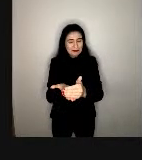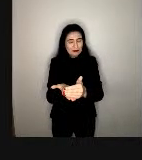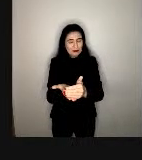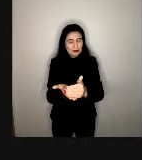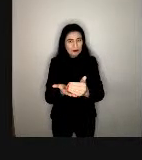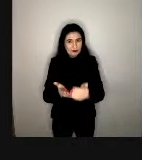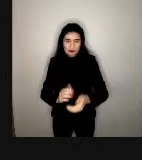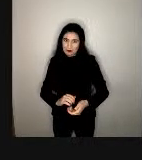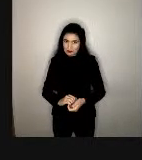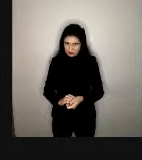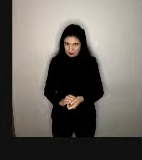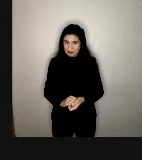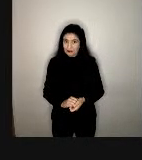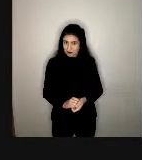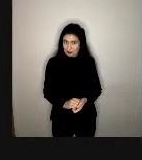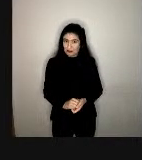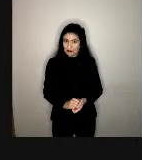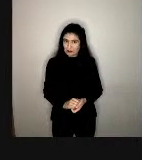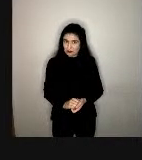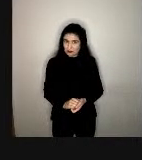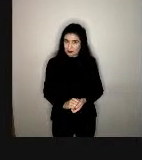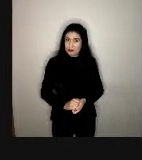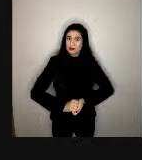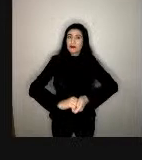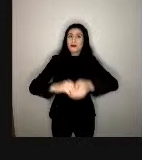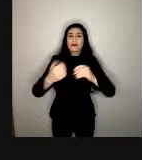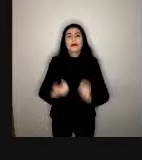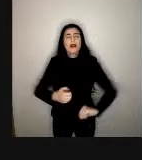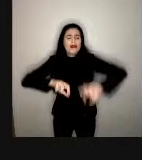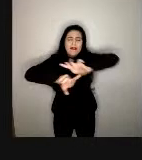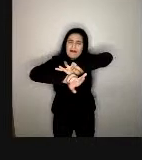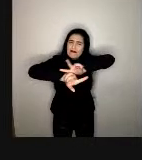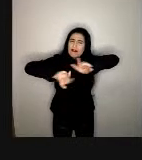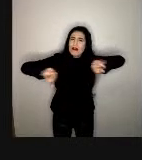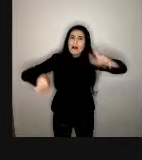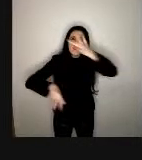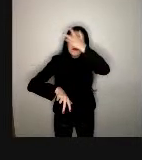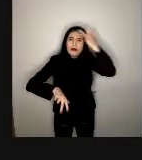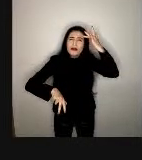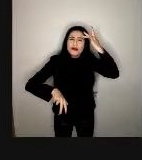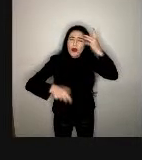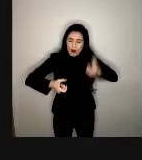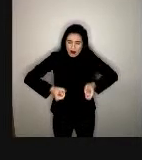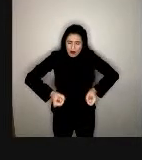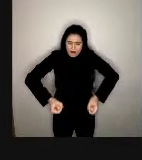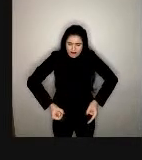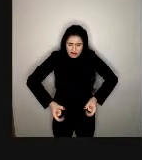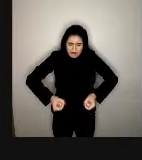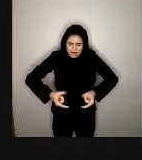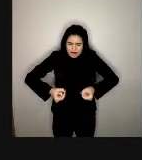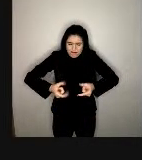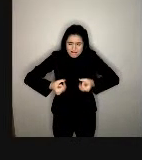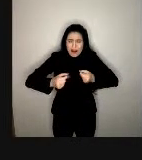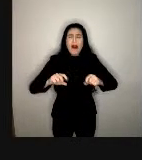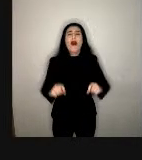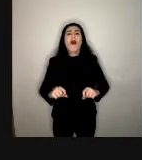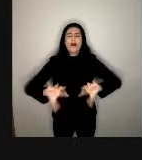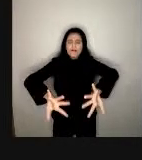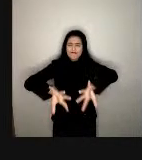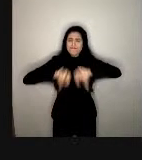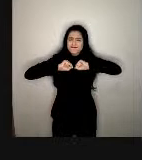A fonte do De Peito Aberto foram vários casos de câncer que aconteceram na família ao mesmo tempo,